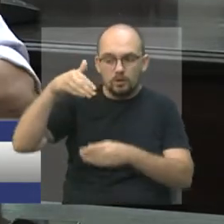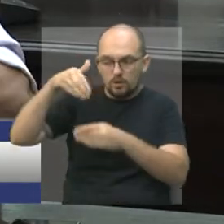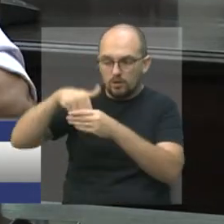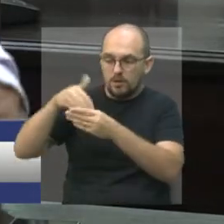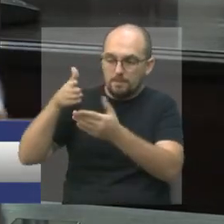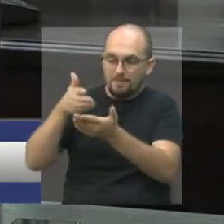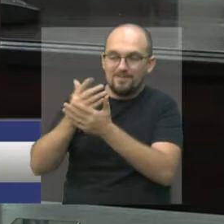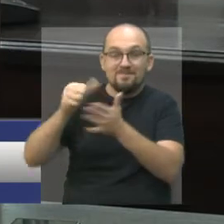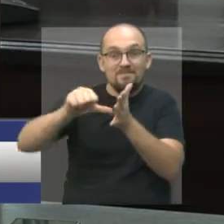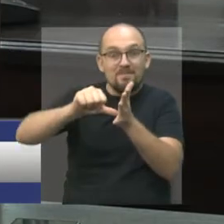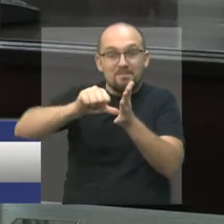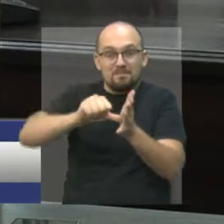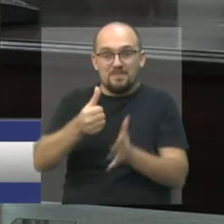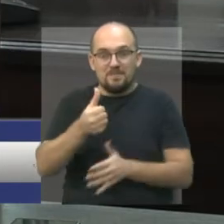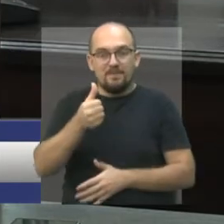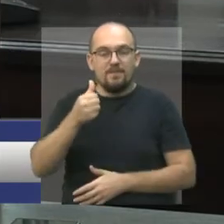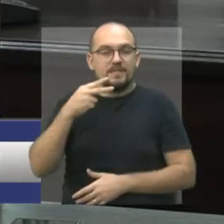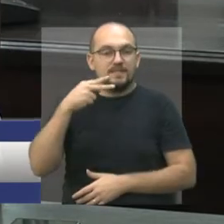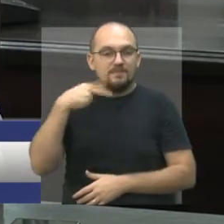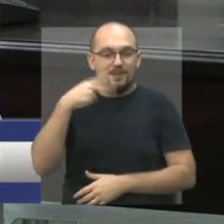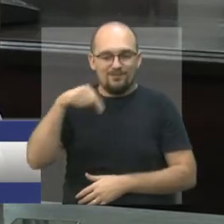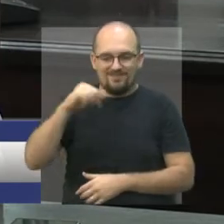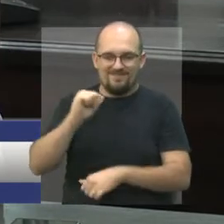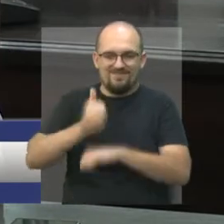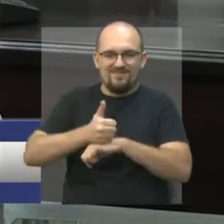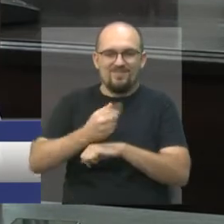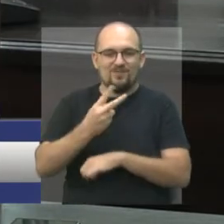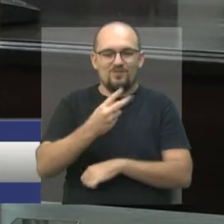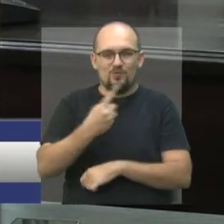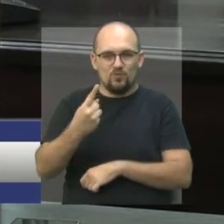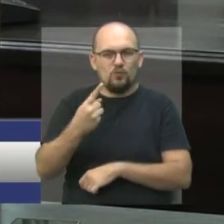mandato agora e assumiram em 2021